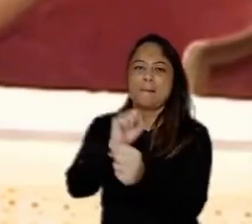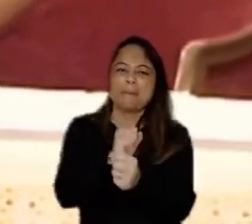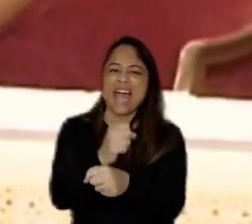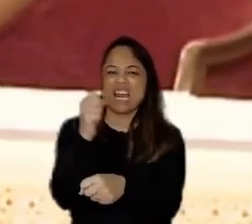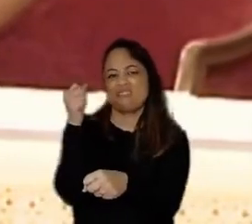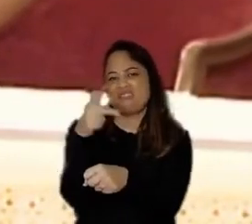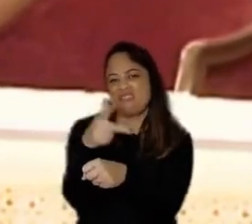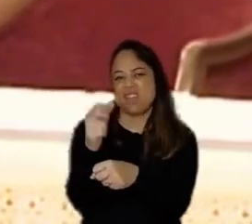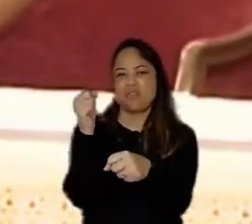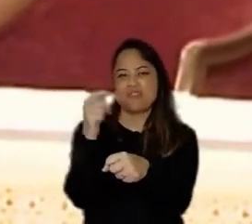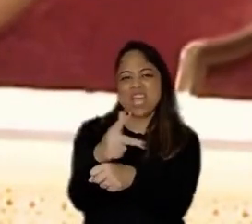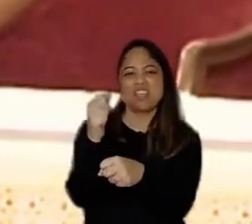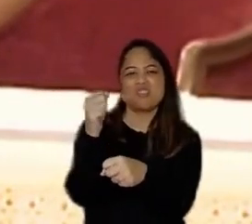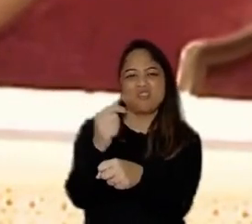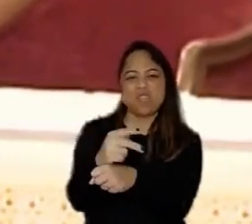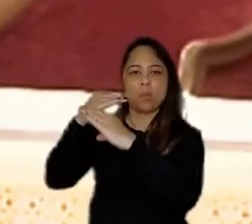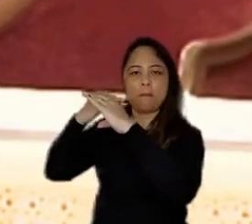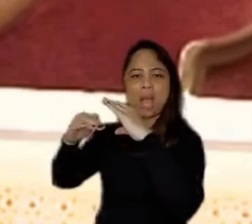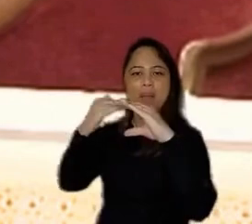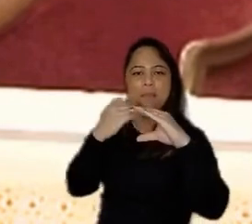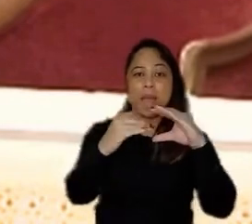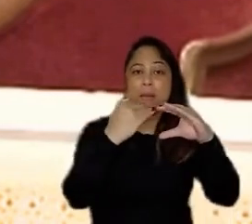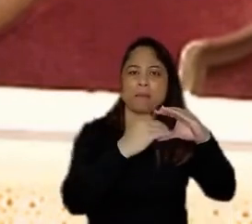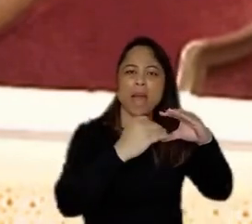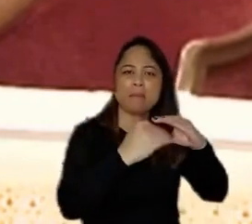Para de ficar fazendo videozinho.